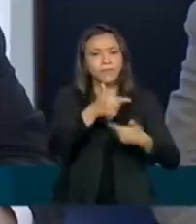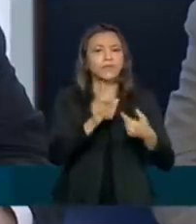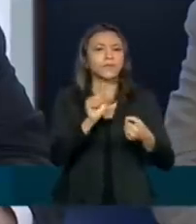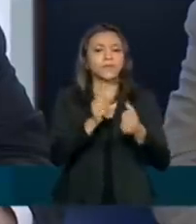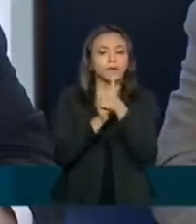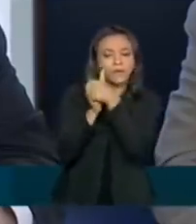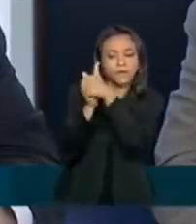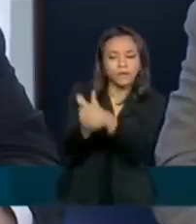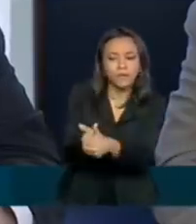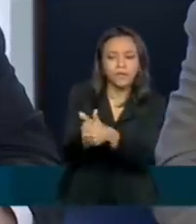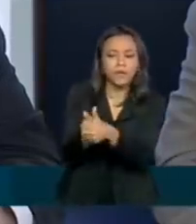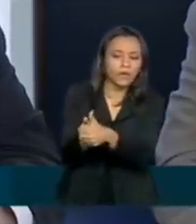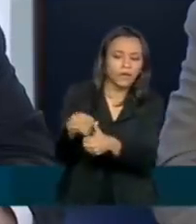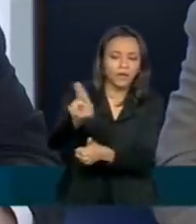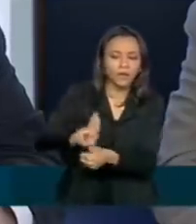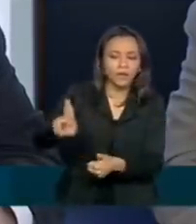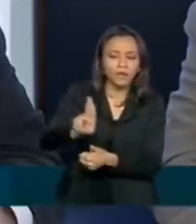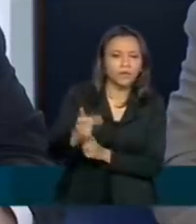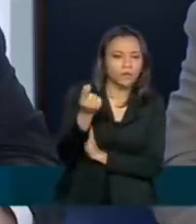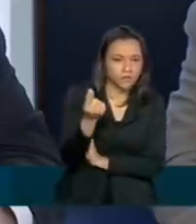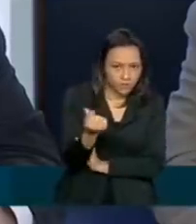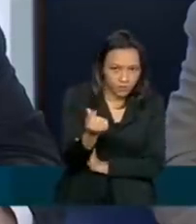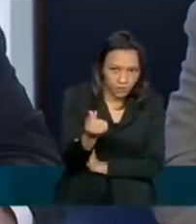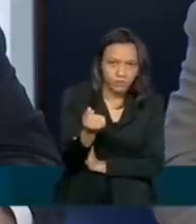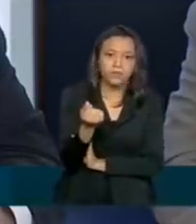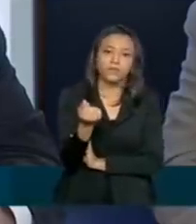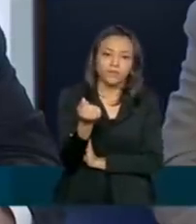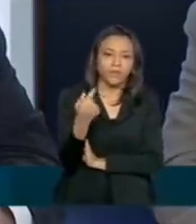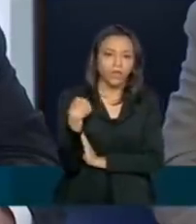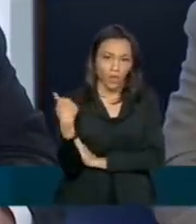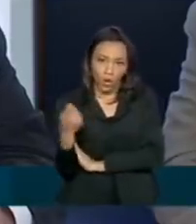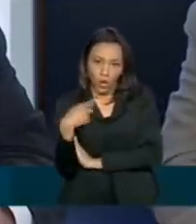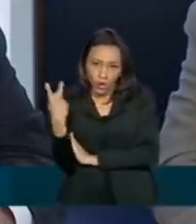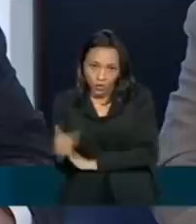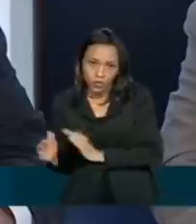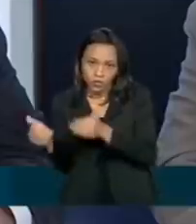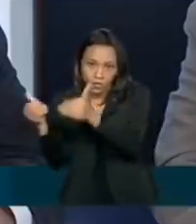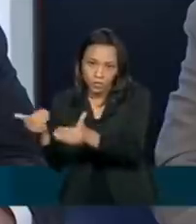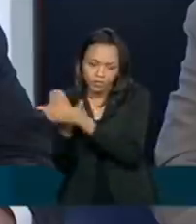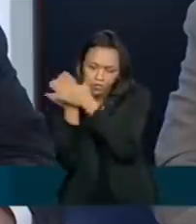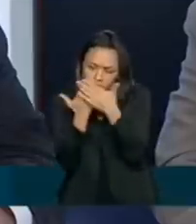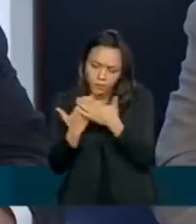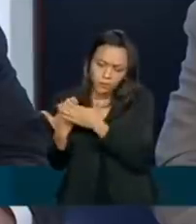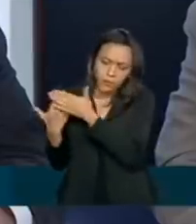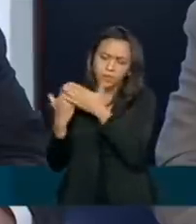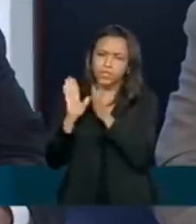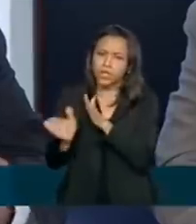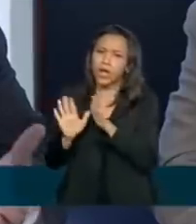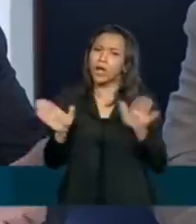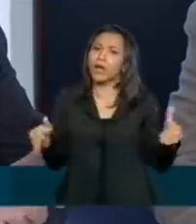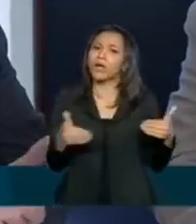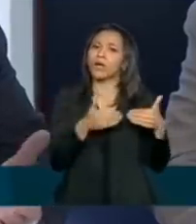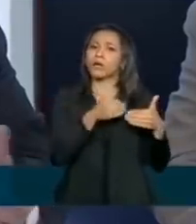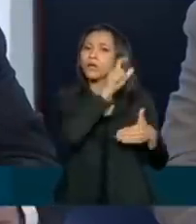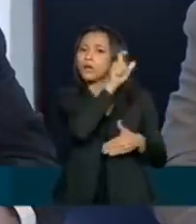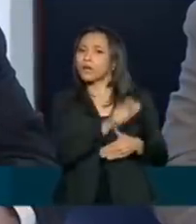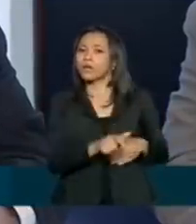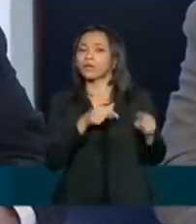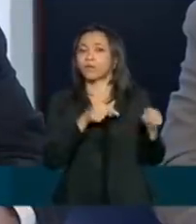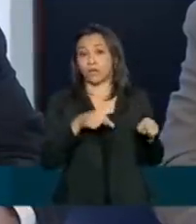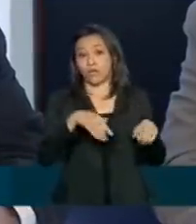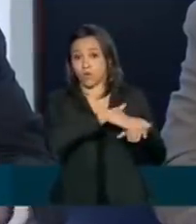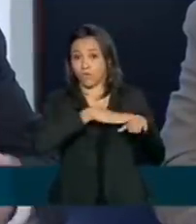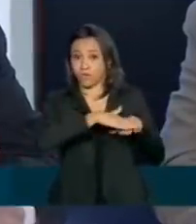acompanhar o recurso, é um estudo que nós estamos fazendo, já primeiras conversas com o ministro Paulo Guedes, mas não aprofundei, porque ainda não